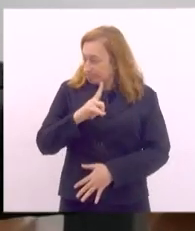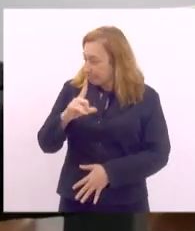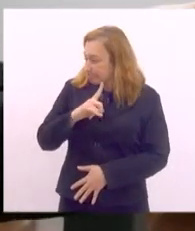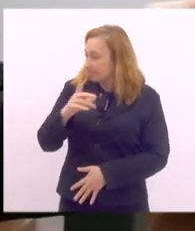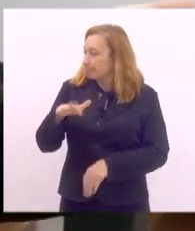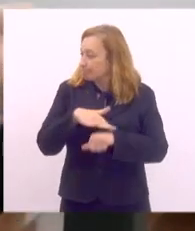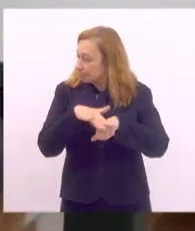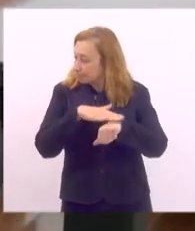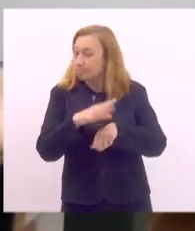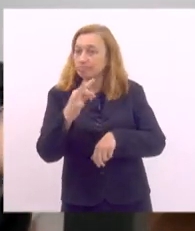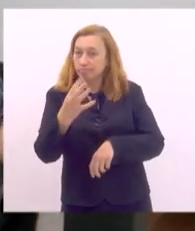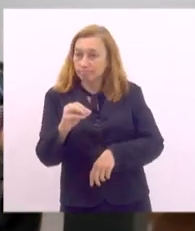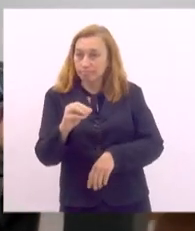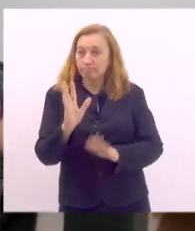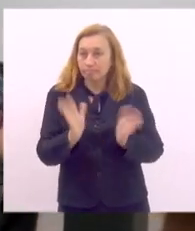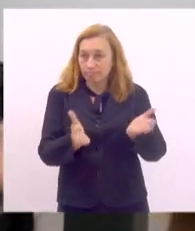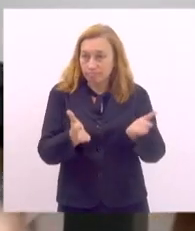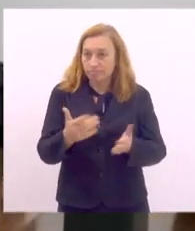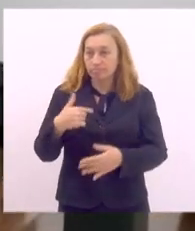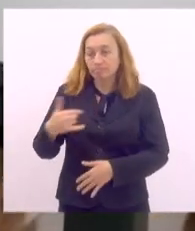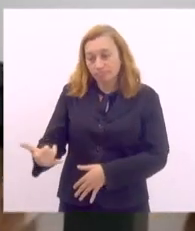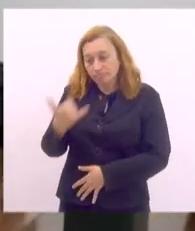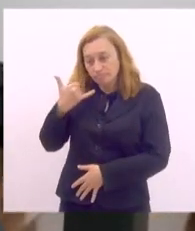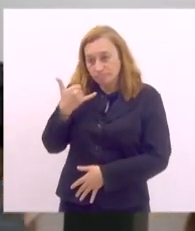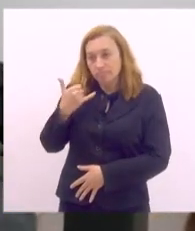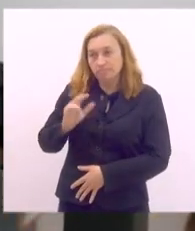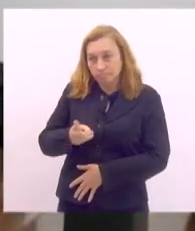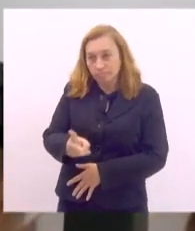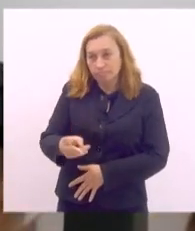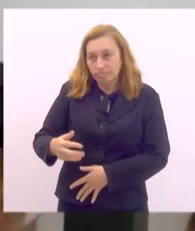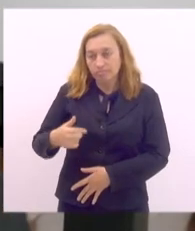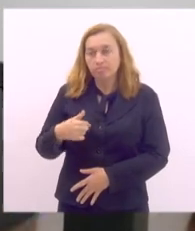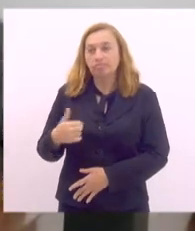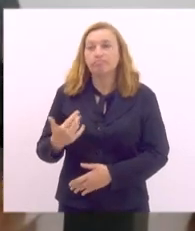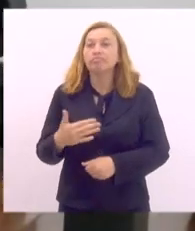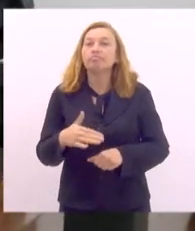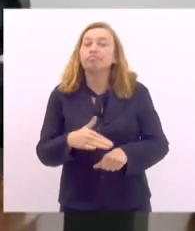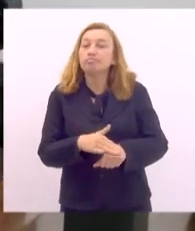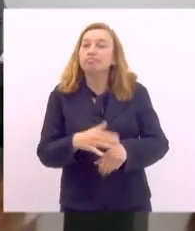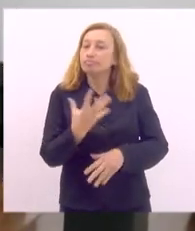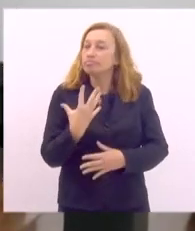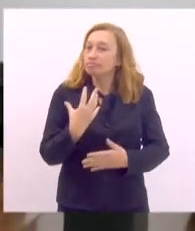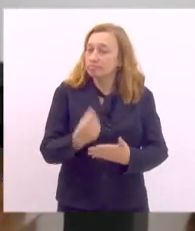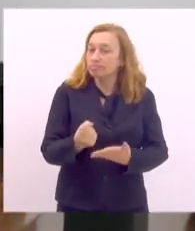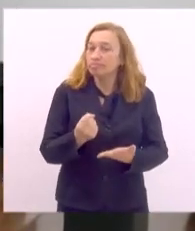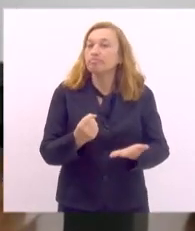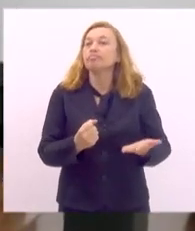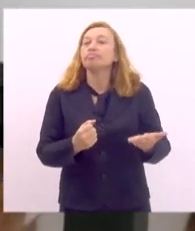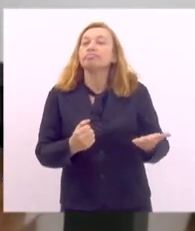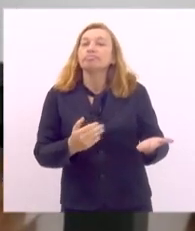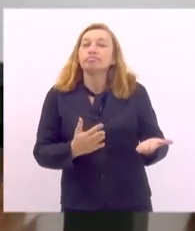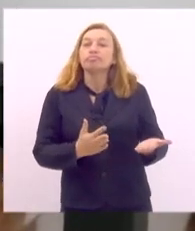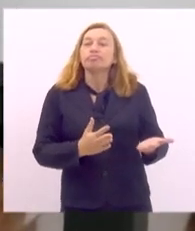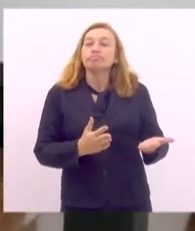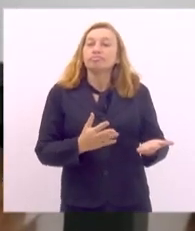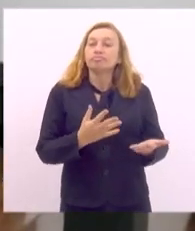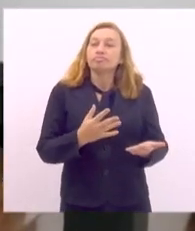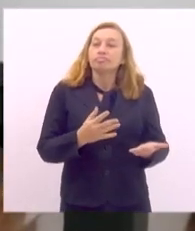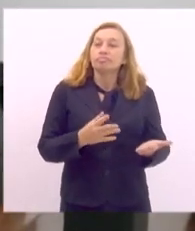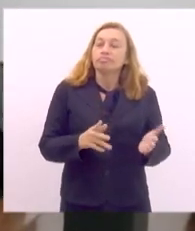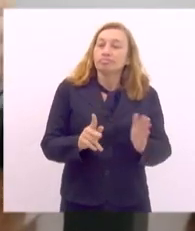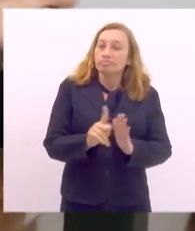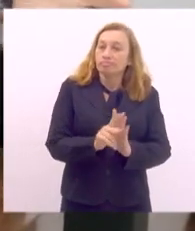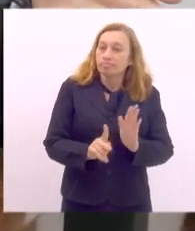Tiago Pampolha. Eu estou na linha aqui com ele, pode continuar, mas a gente está. Ele é completamente favorável ao projeto. E há duas